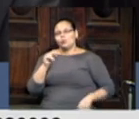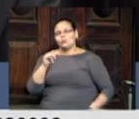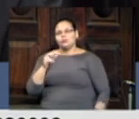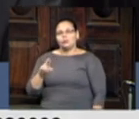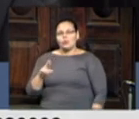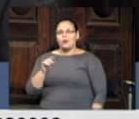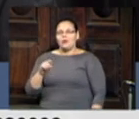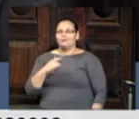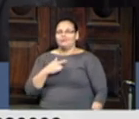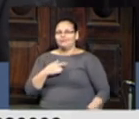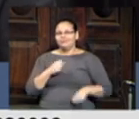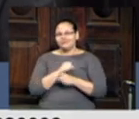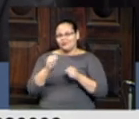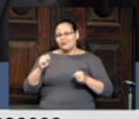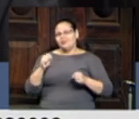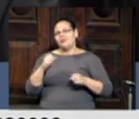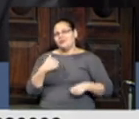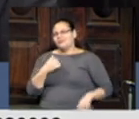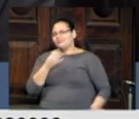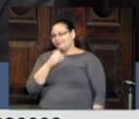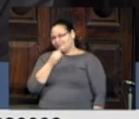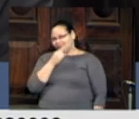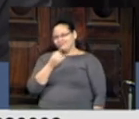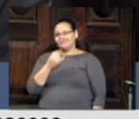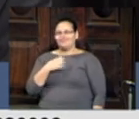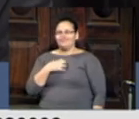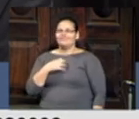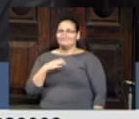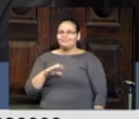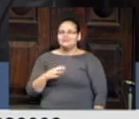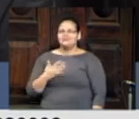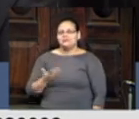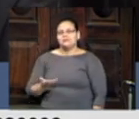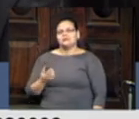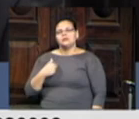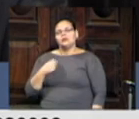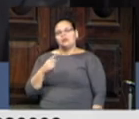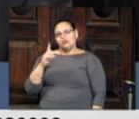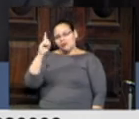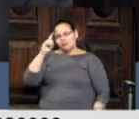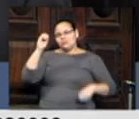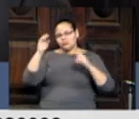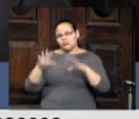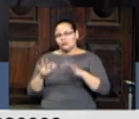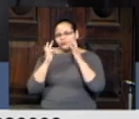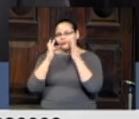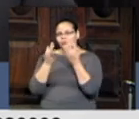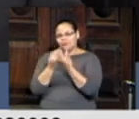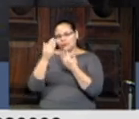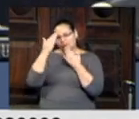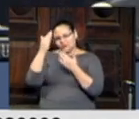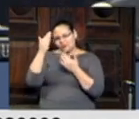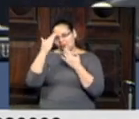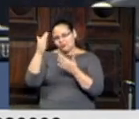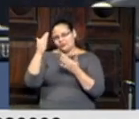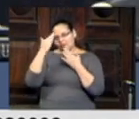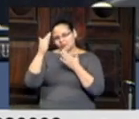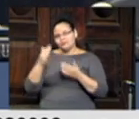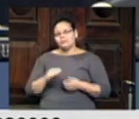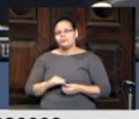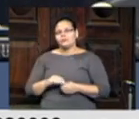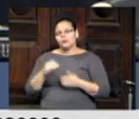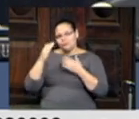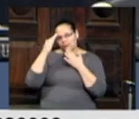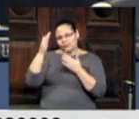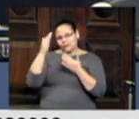anos. Então, também lamentar aqui a morte do Flávio e desejar que Deus abençoe a família. Obrigado, presidente. Muito